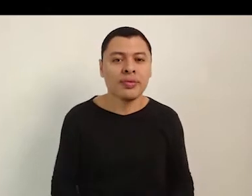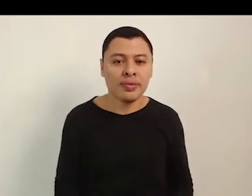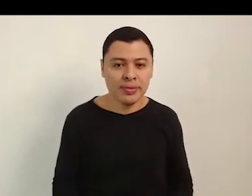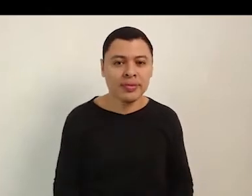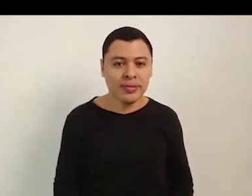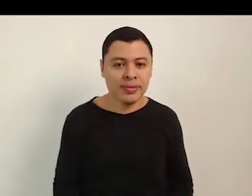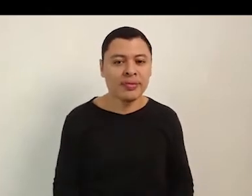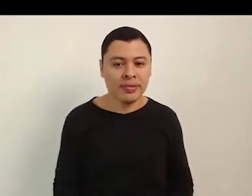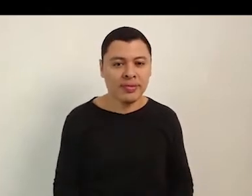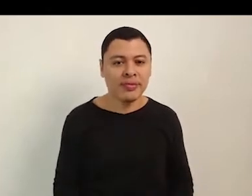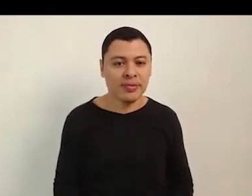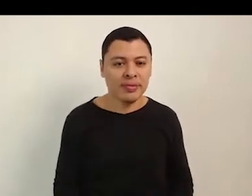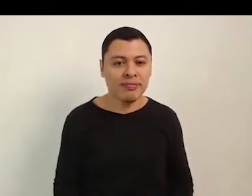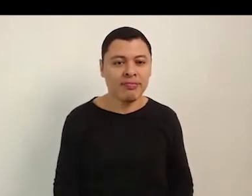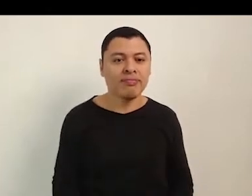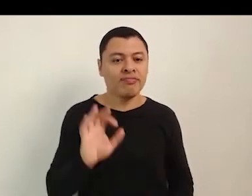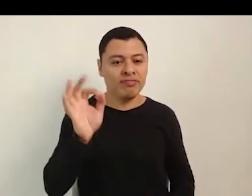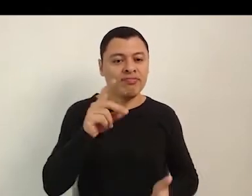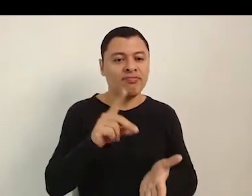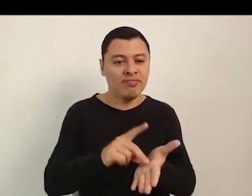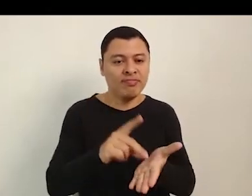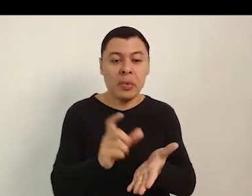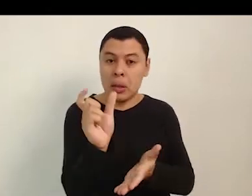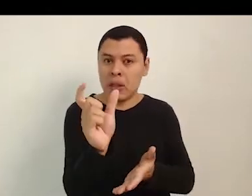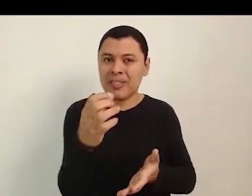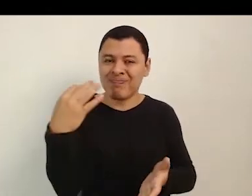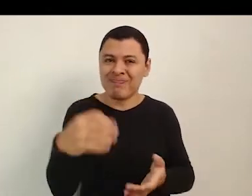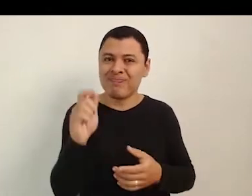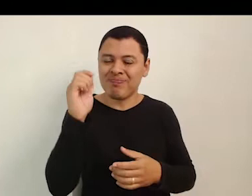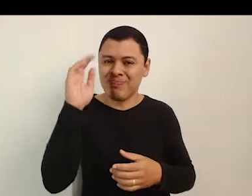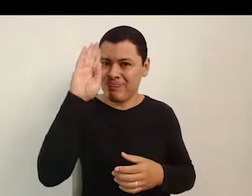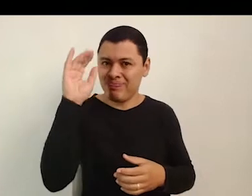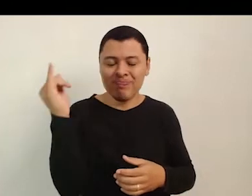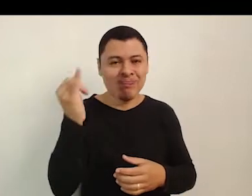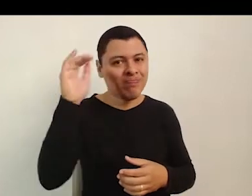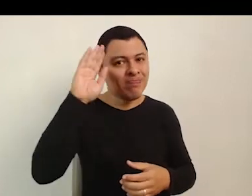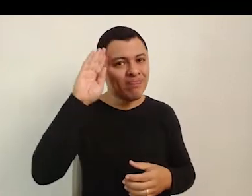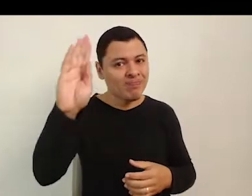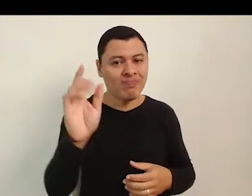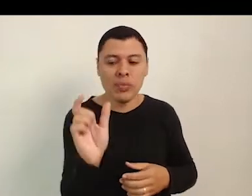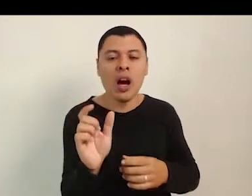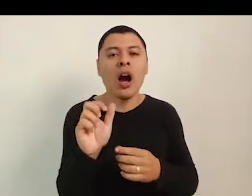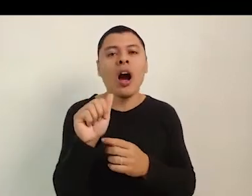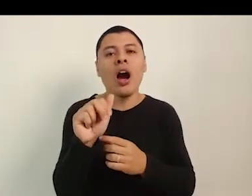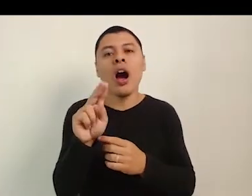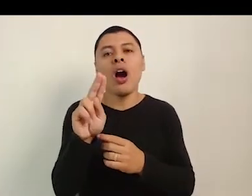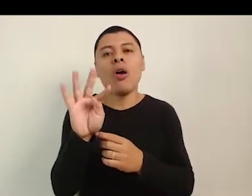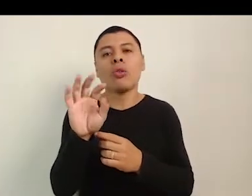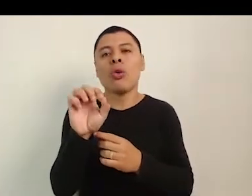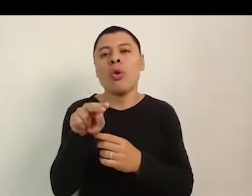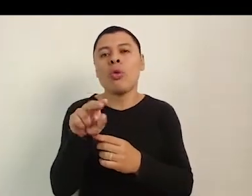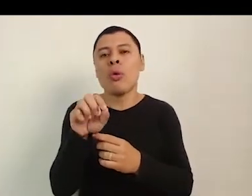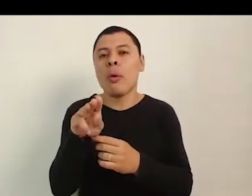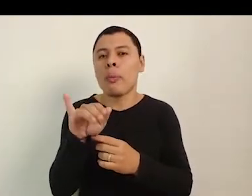Exatamente, né, Bruno? Autonomia, acho que é a palavra-chave, né? A gente tem que dar a oportunidade de cada um responder por si,